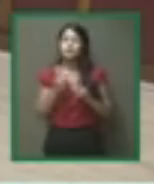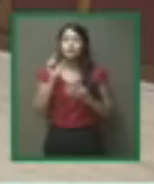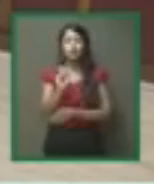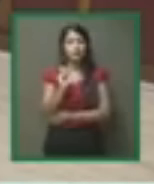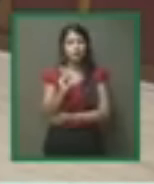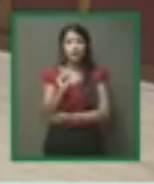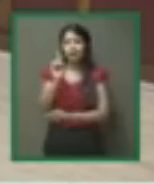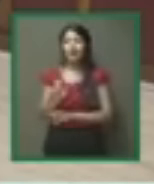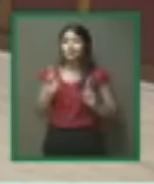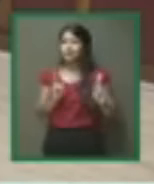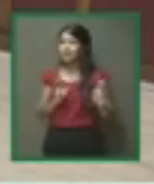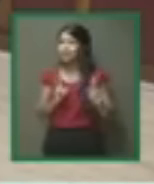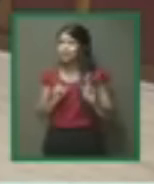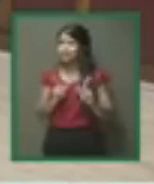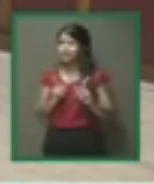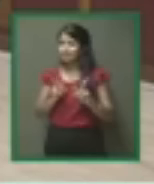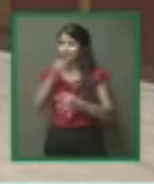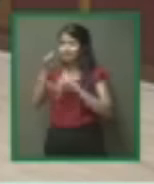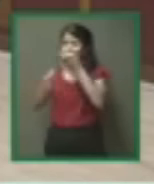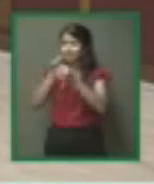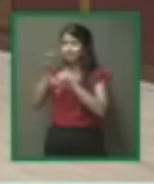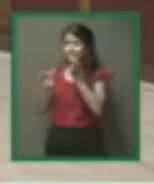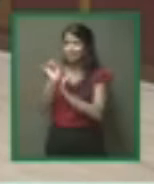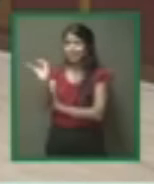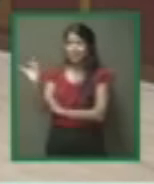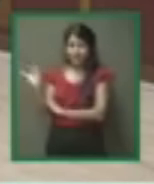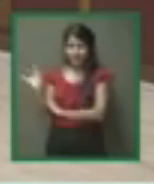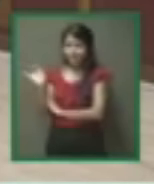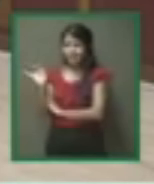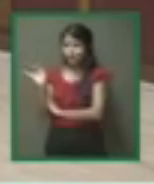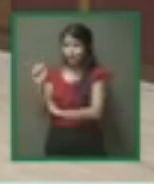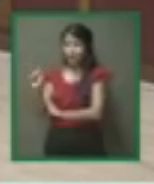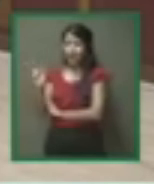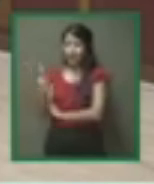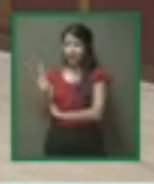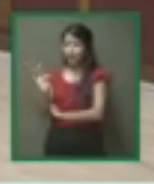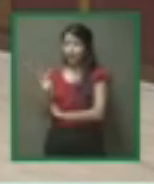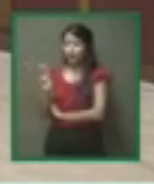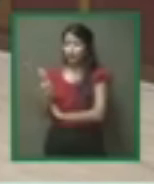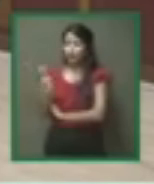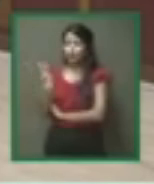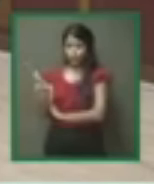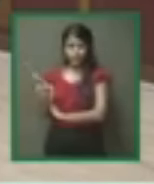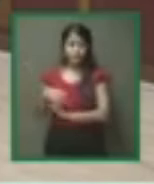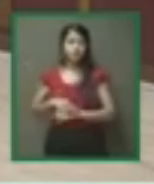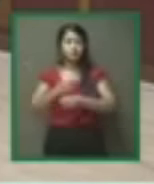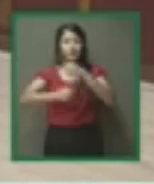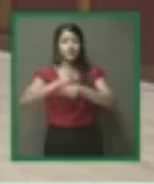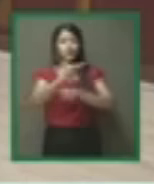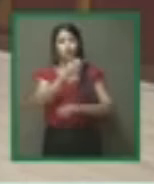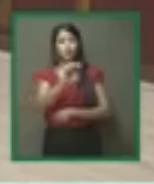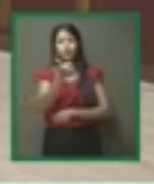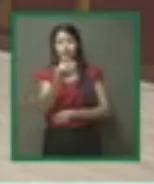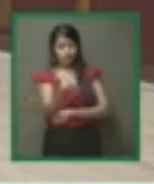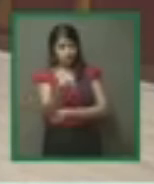que é diferente da versão narrada, né, pelo Arthur. Em 2016, eu